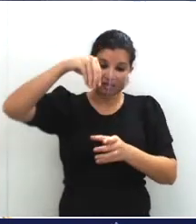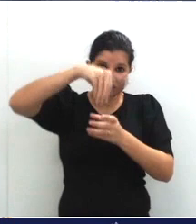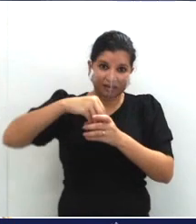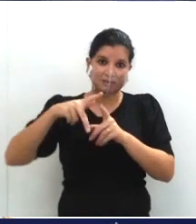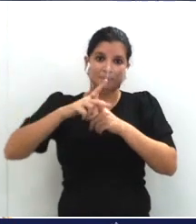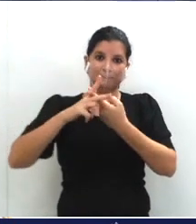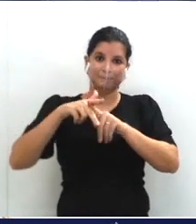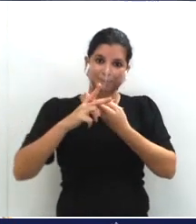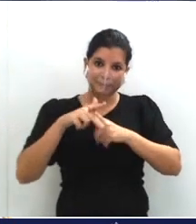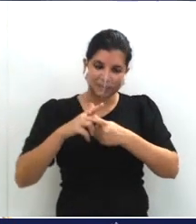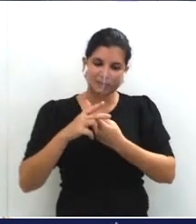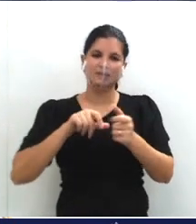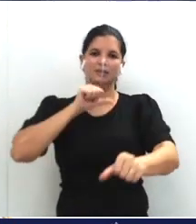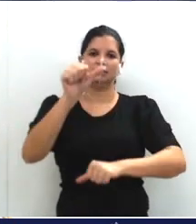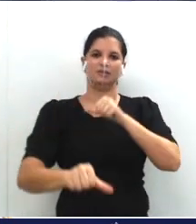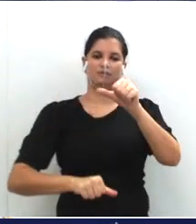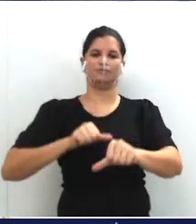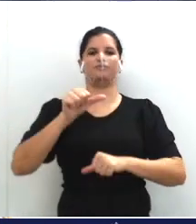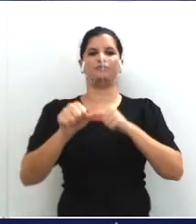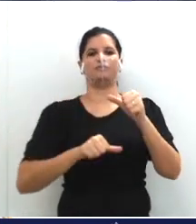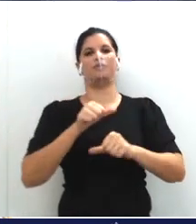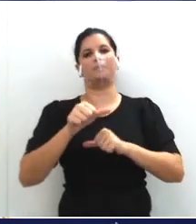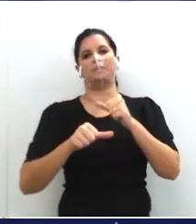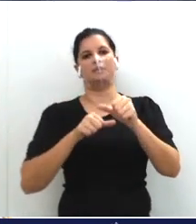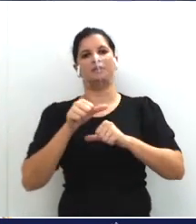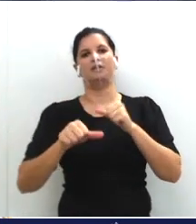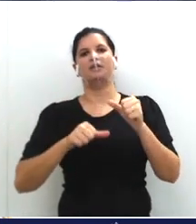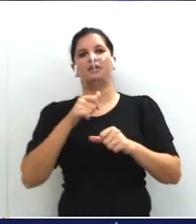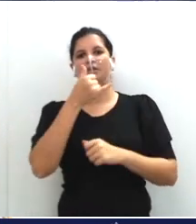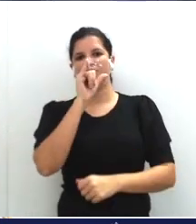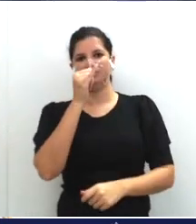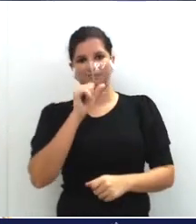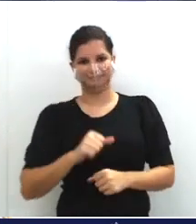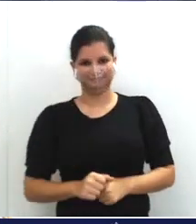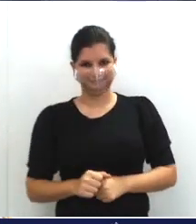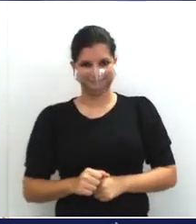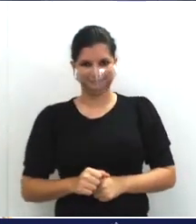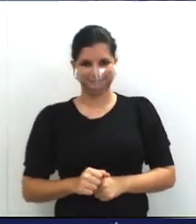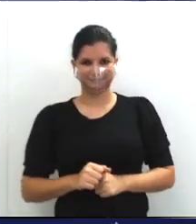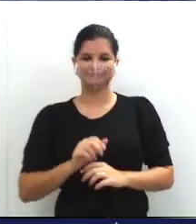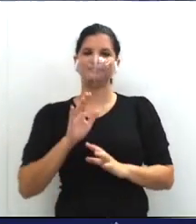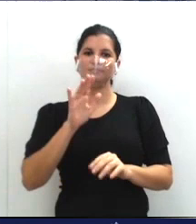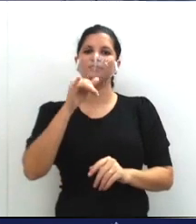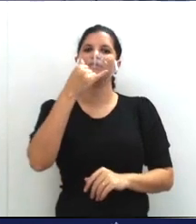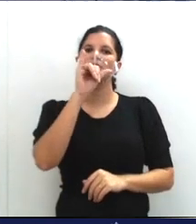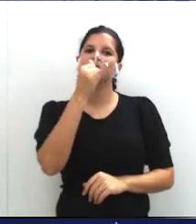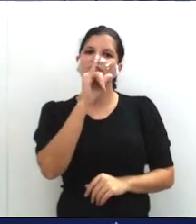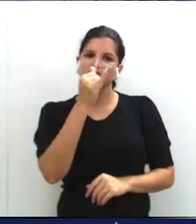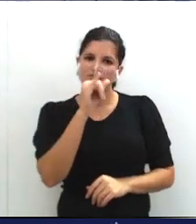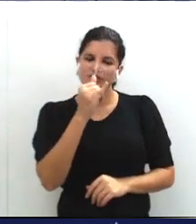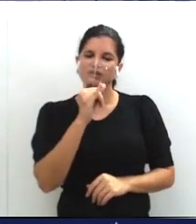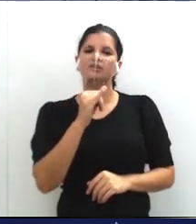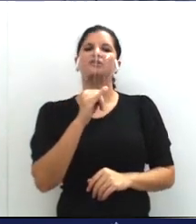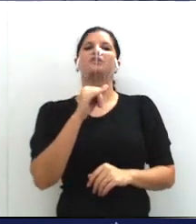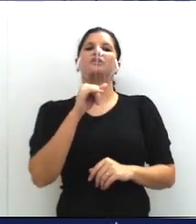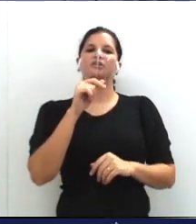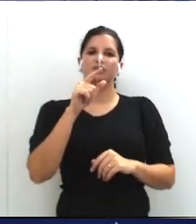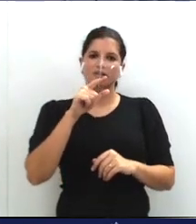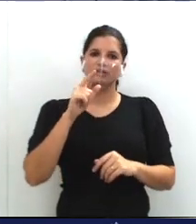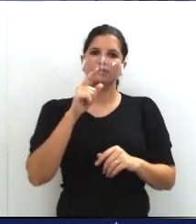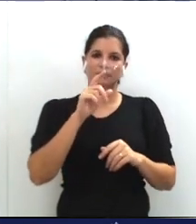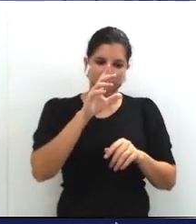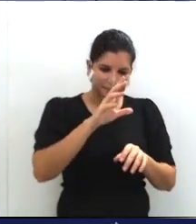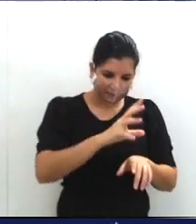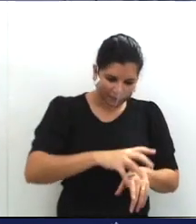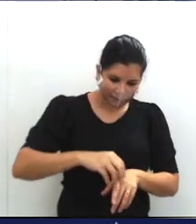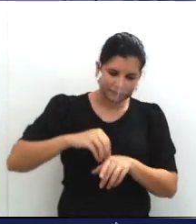potência mecânica, na realidade, é transformada em potência elétrica. A potência elétrica, na realidade,